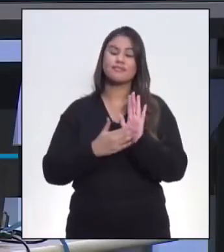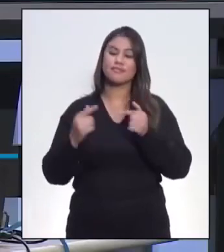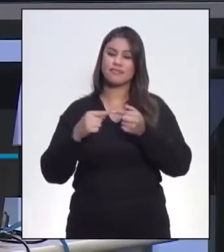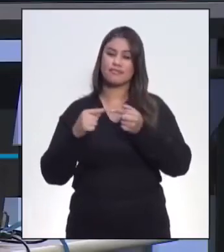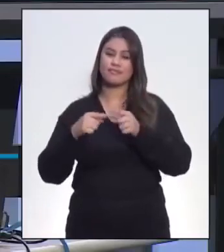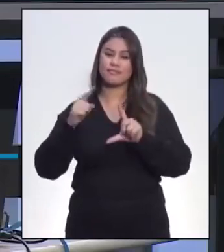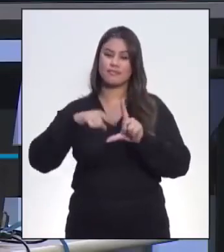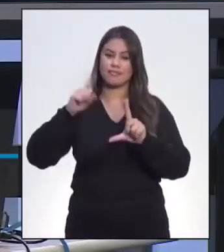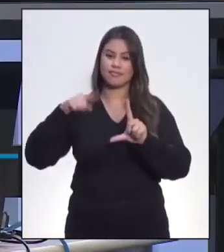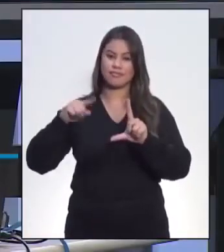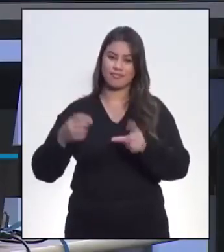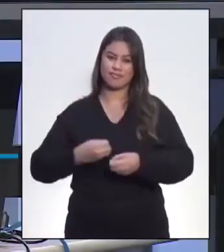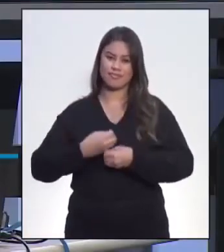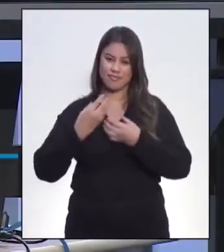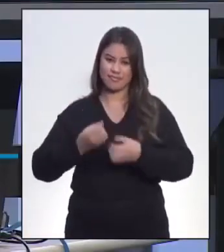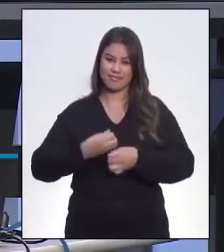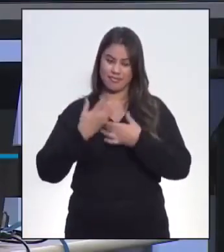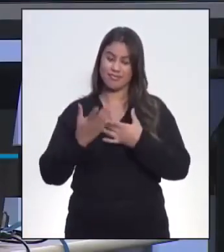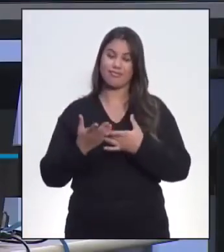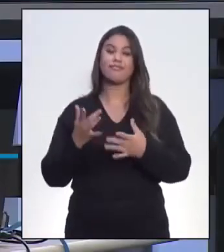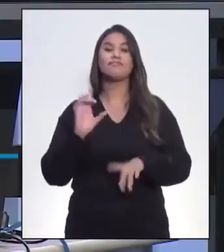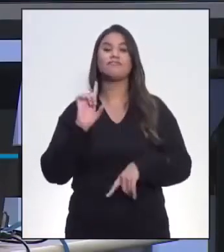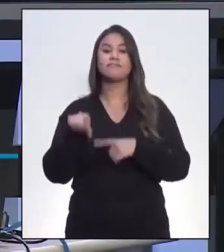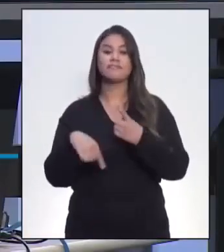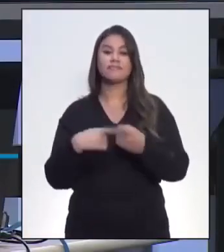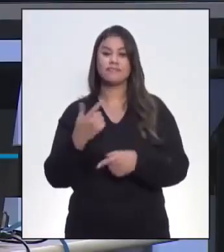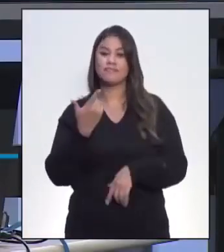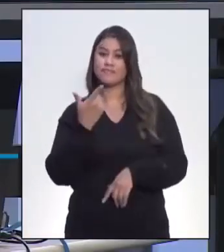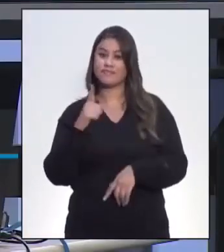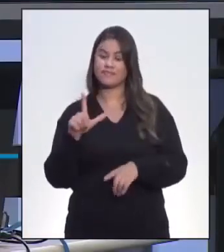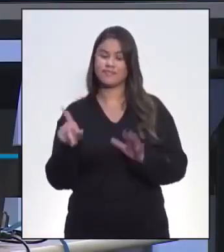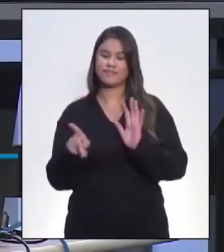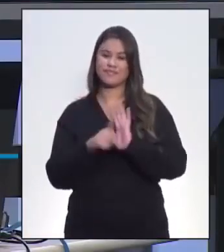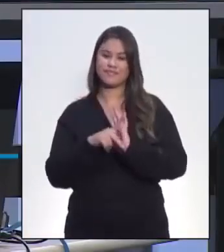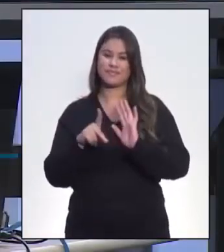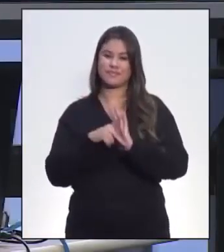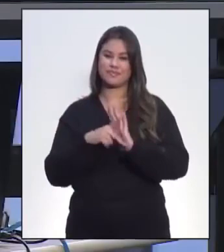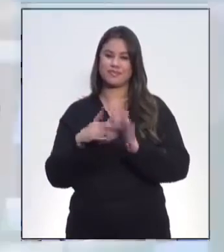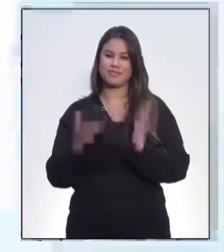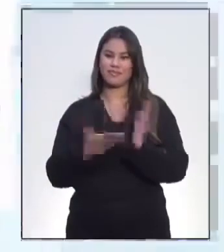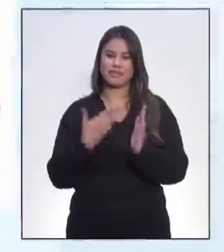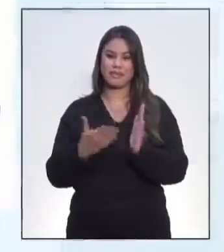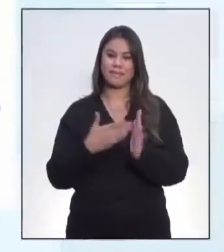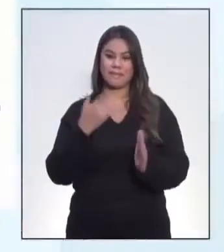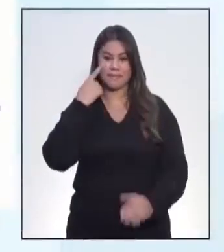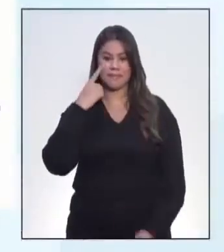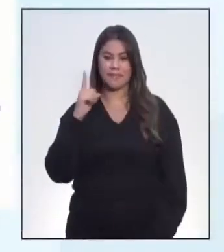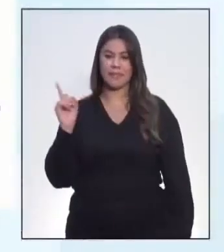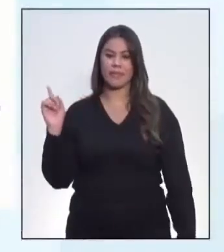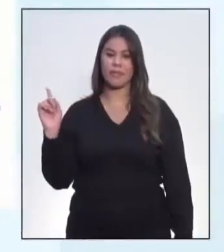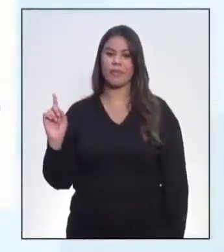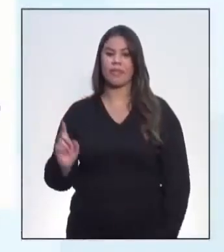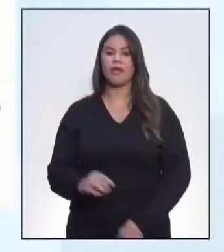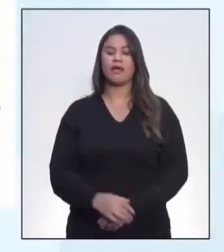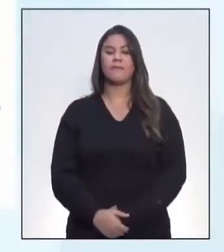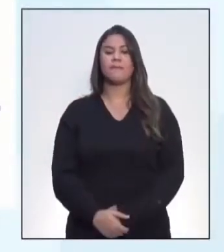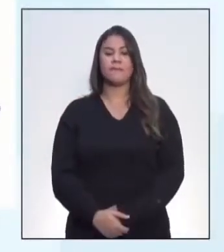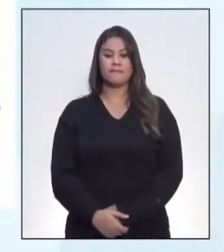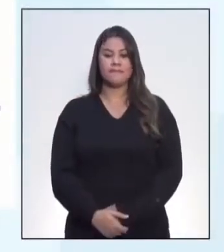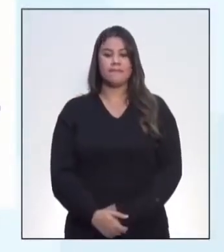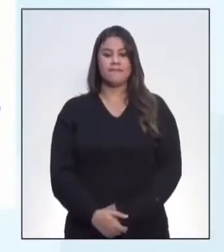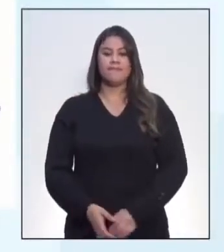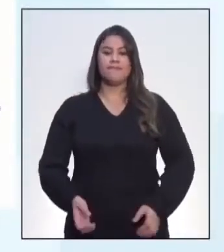e, na sequência, a gente vai trabalhar algo mais específico lá do seu caderno. Vamos lá? Ok. Então, aí aparece um